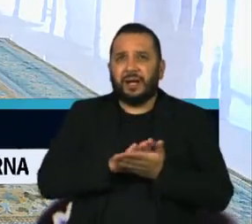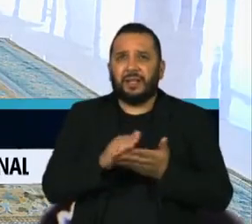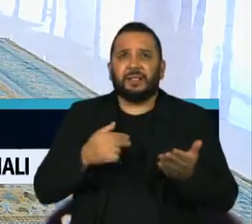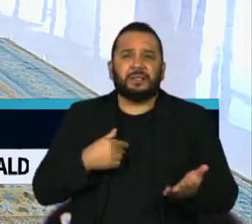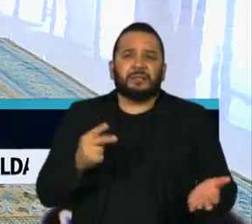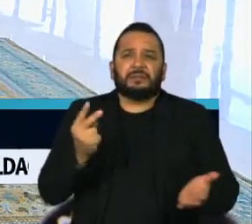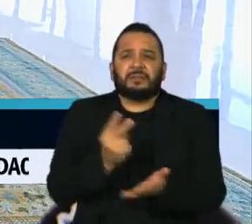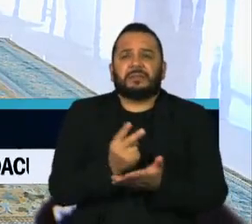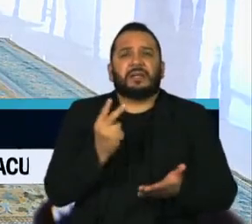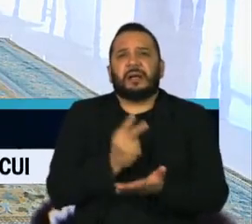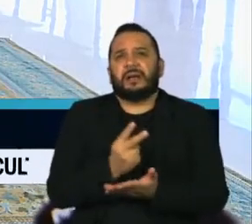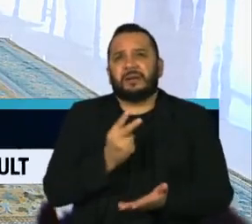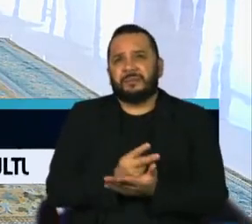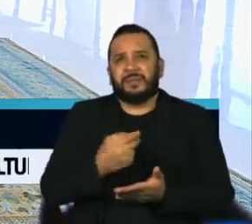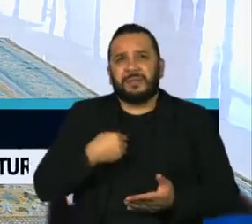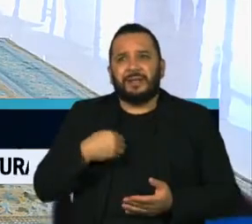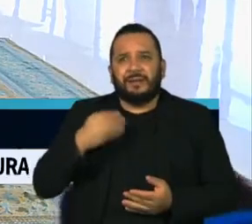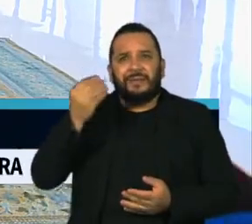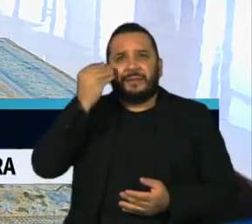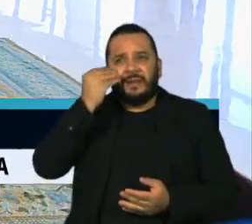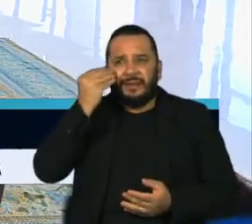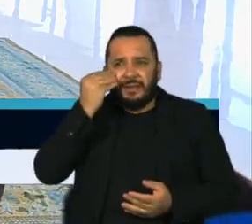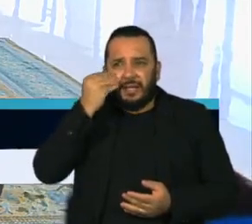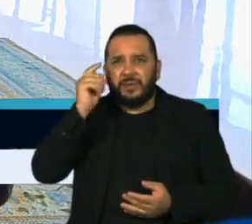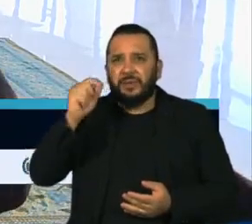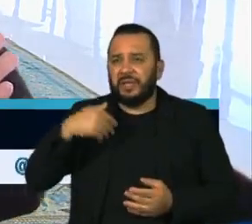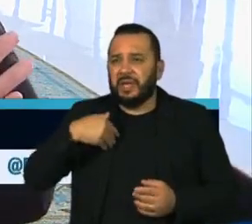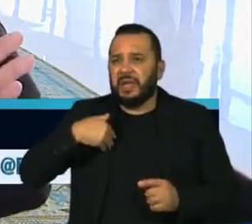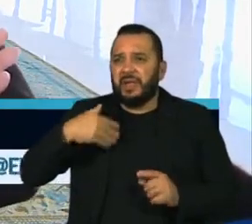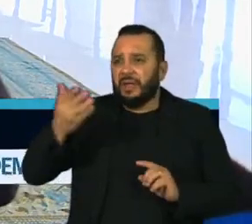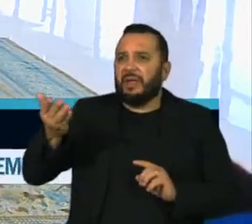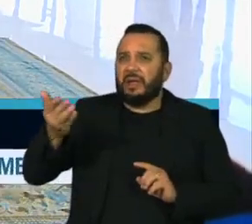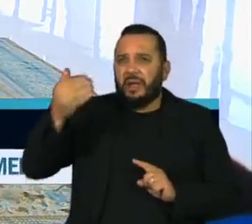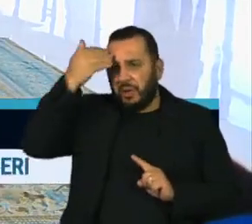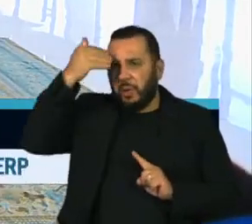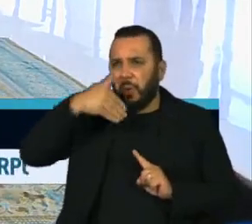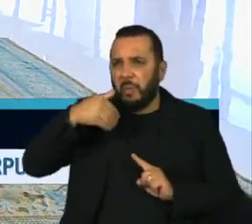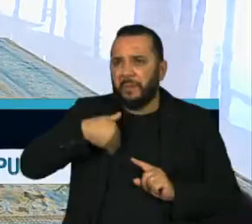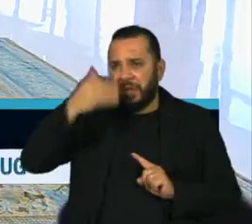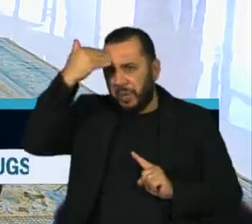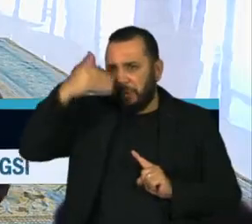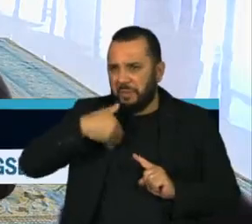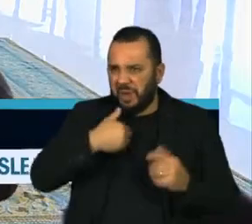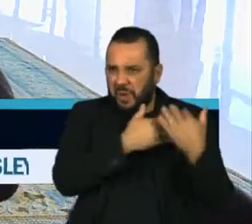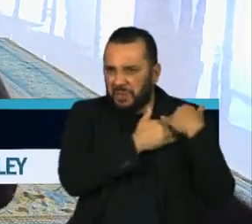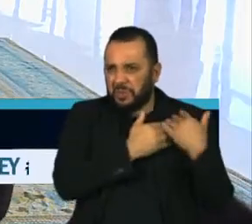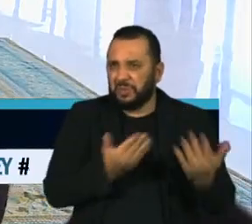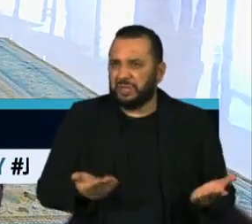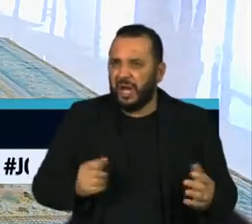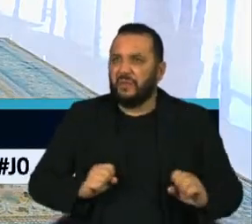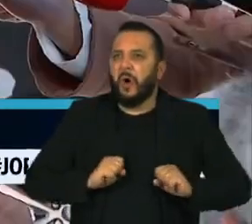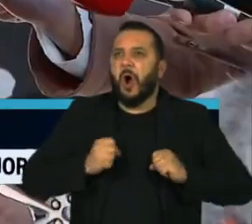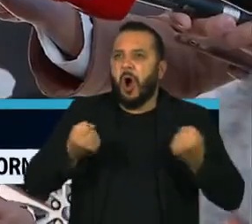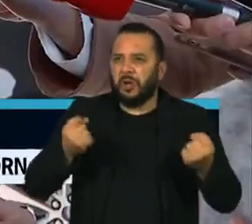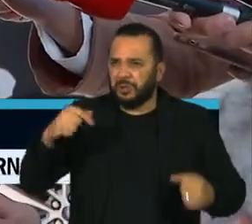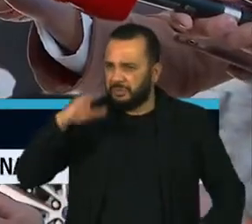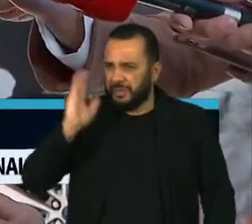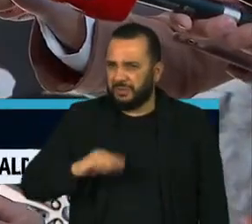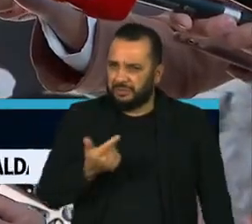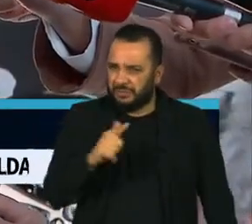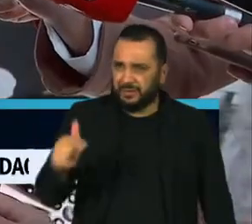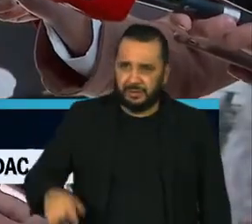todo tentando bater na mesma tecla, como se eu fosse o responsável por ódio no Brasil.